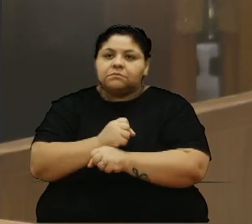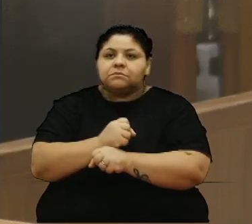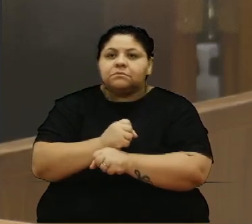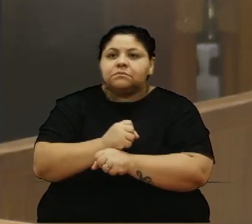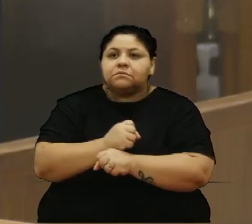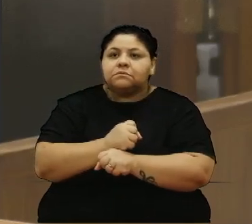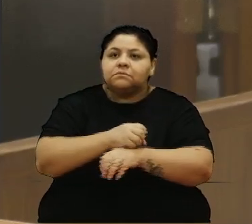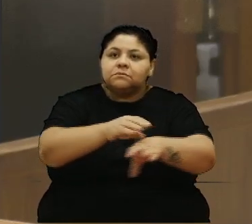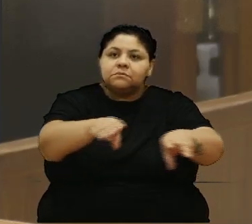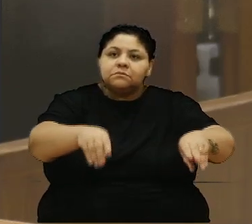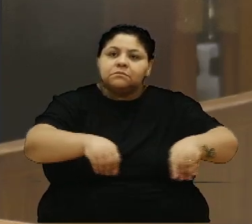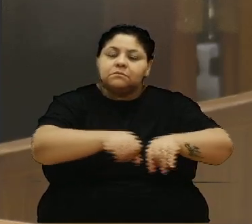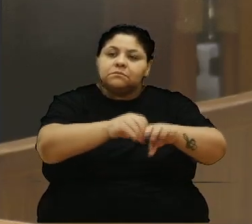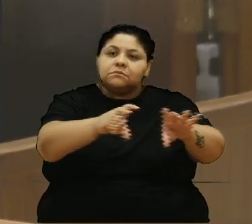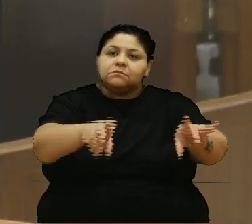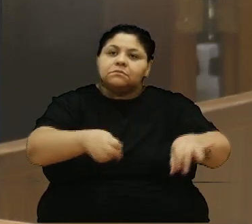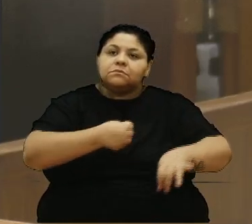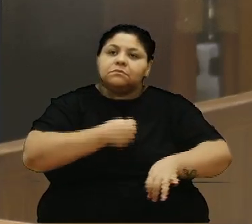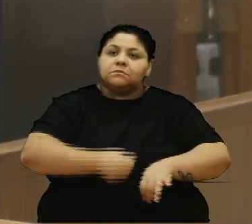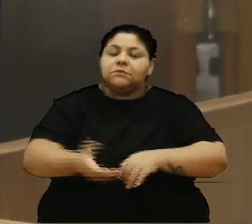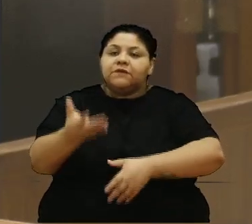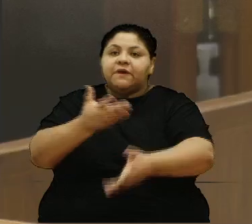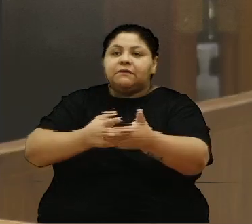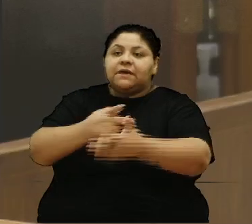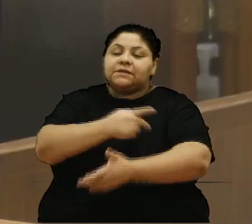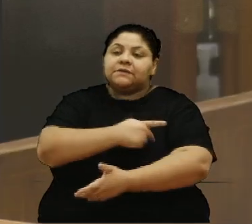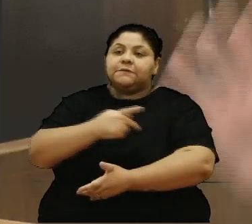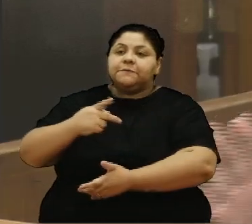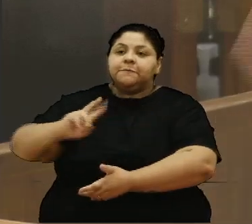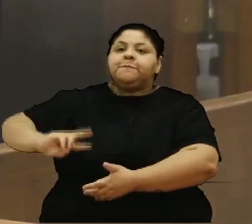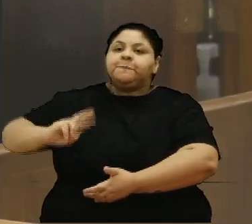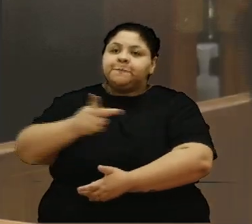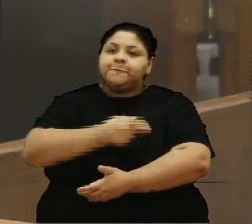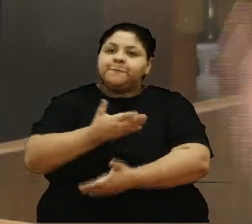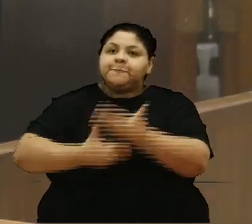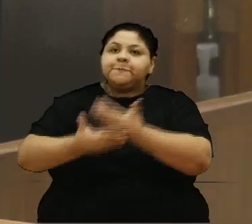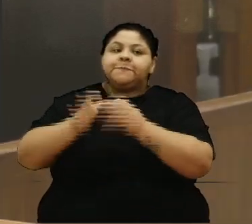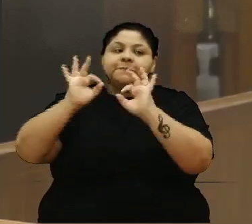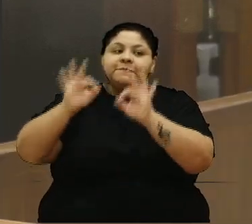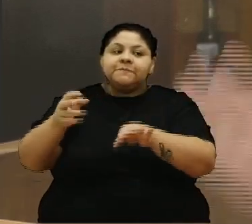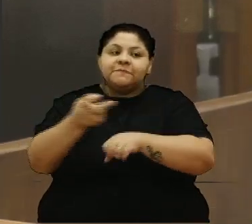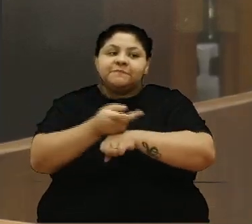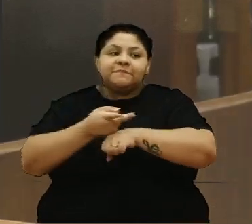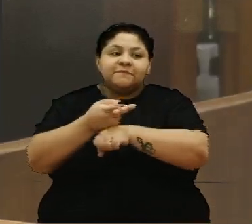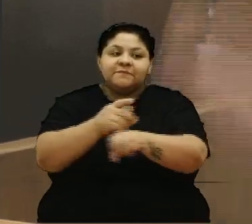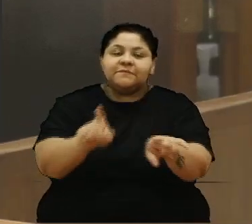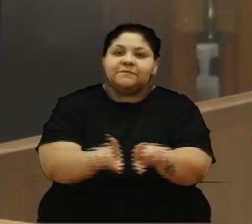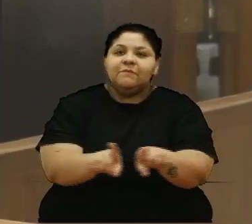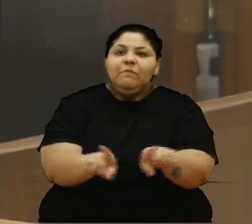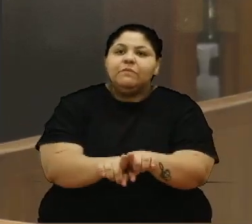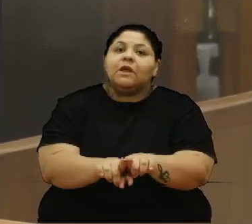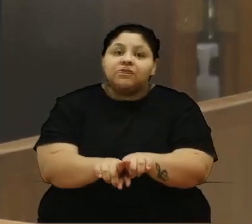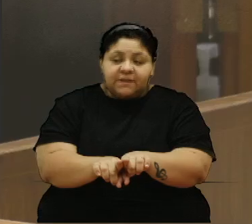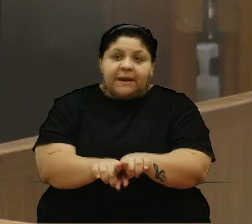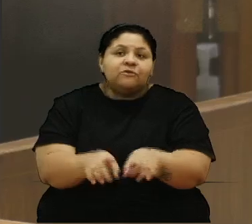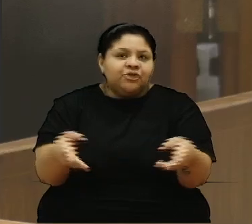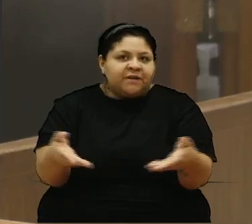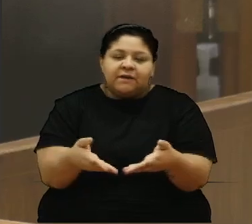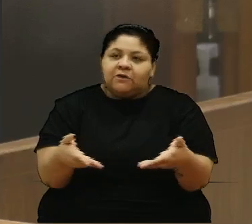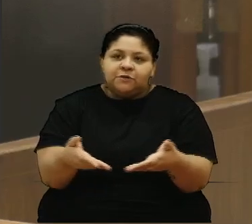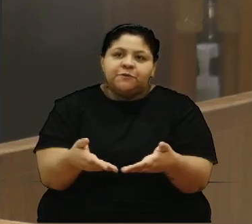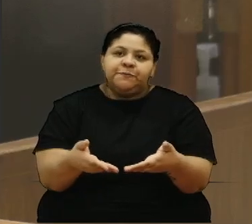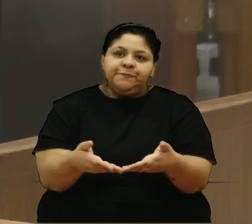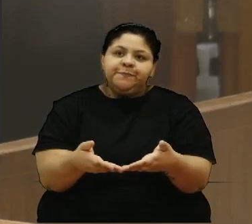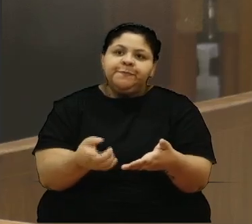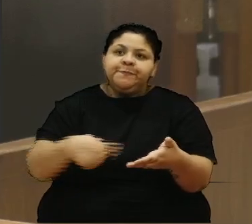areia higiênica e atendimento veterinário. Ficou tudo certo, nós fomos atrás, alugamos um espaço, fizemos aquela maravilha. Pode